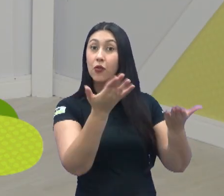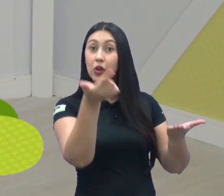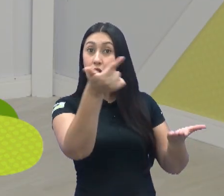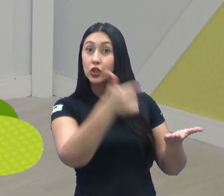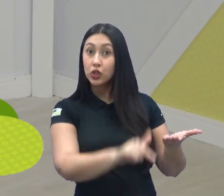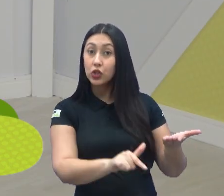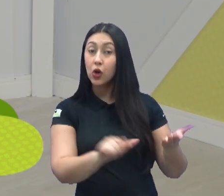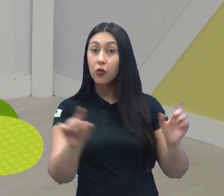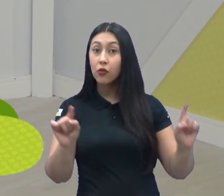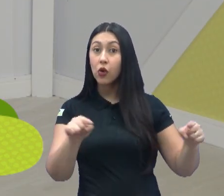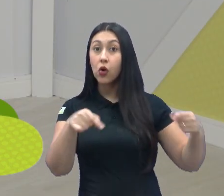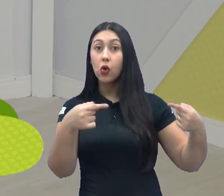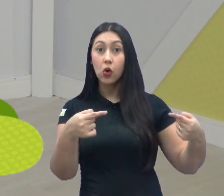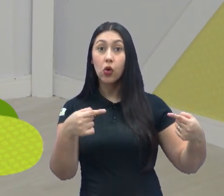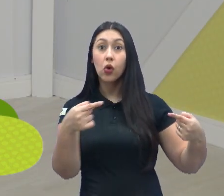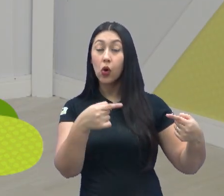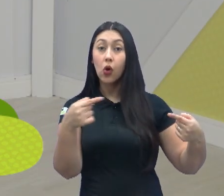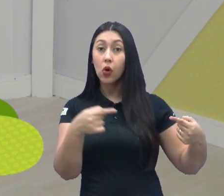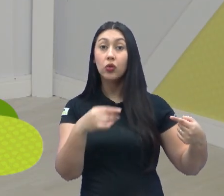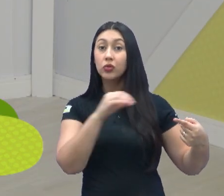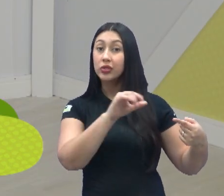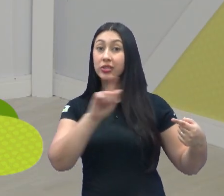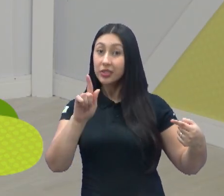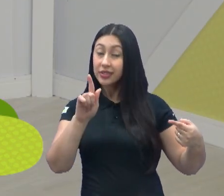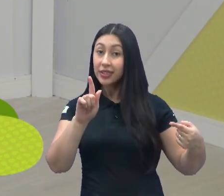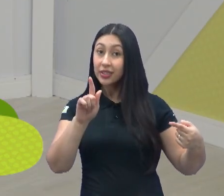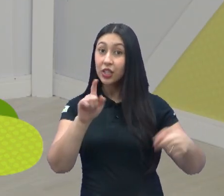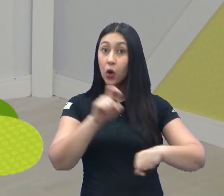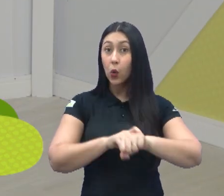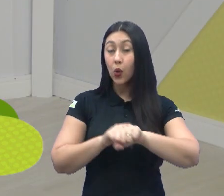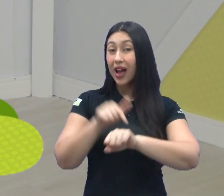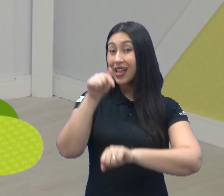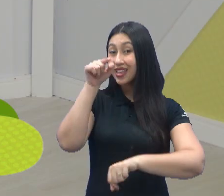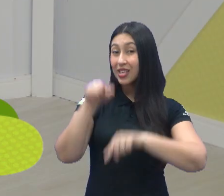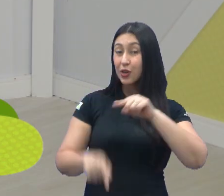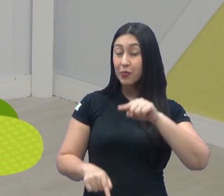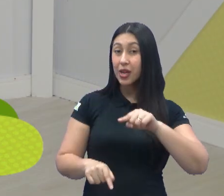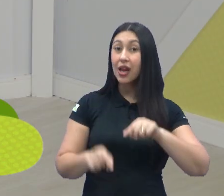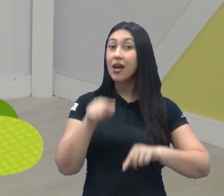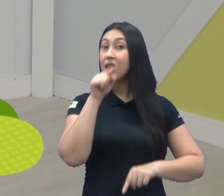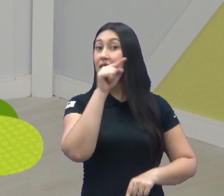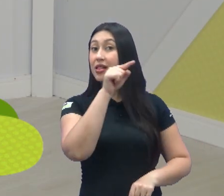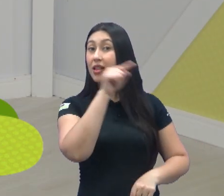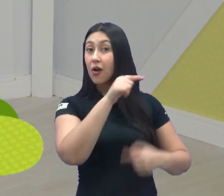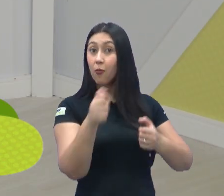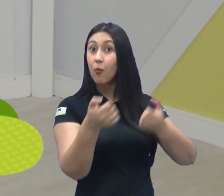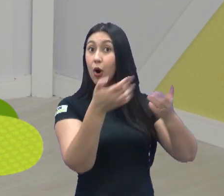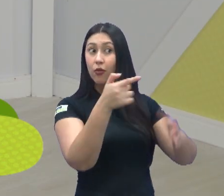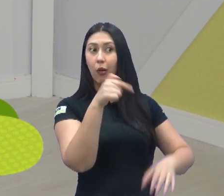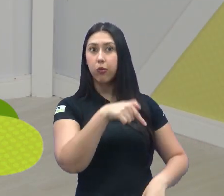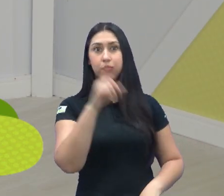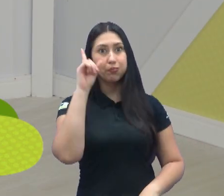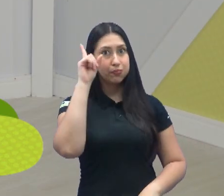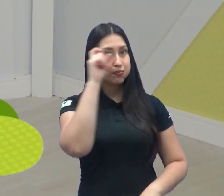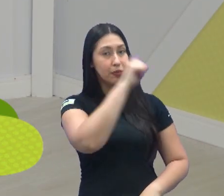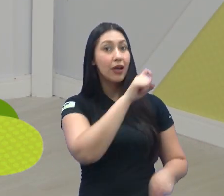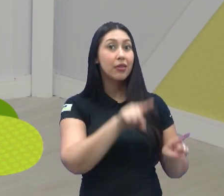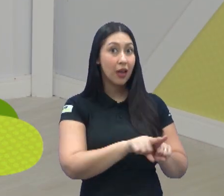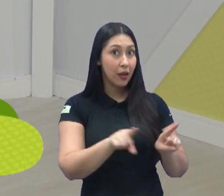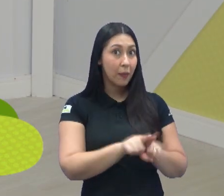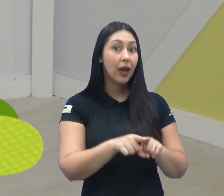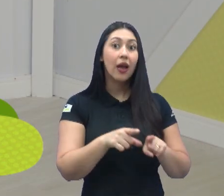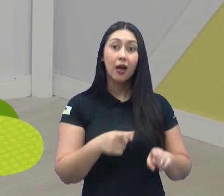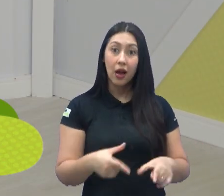contra a equipe da Unifacisa, 7h30 da noite, lá na Arena Unifacisa. Adversário complicado, aliás, vem sendo complicado essa